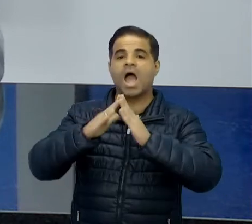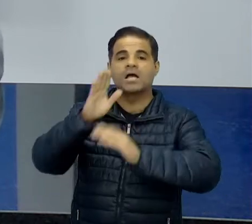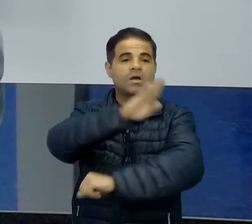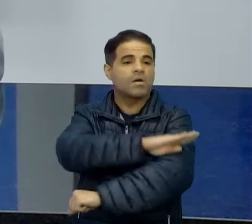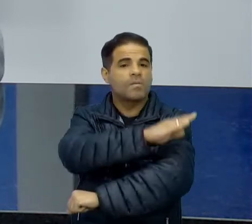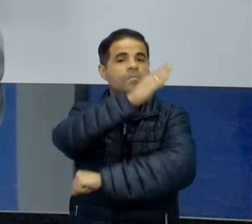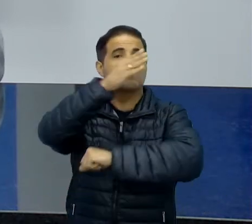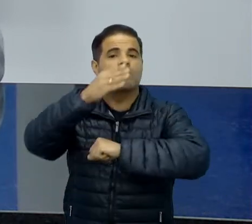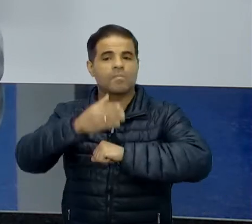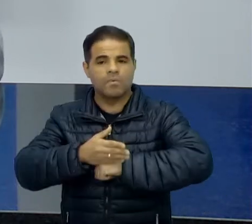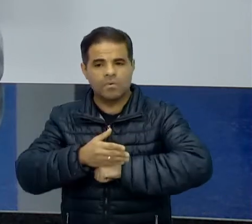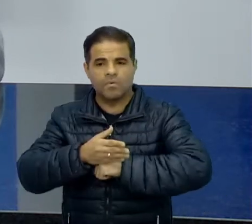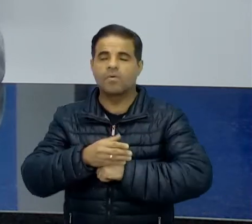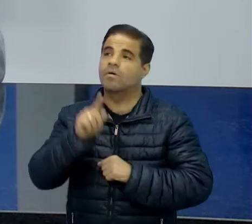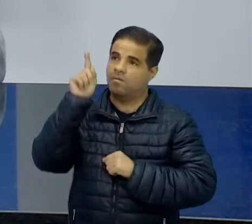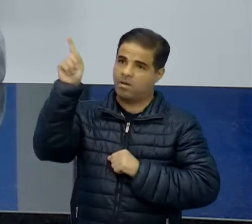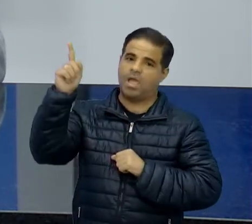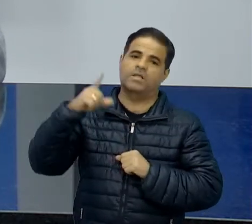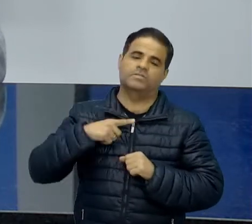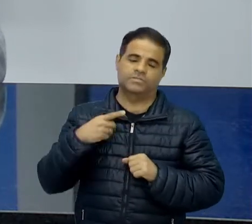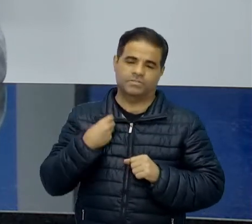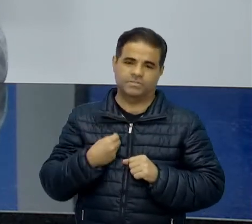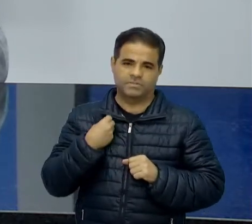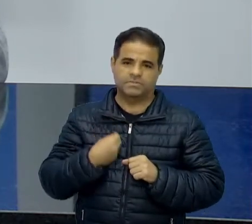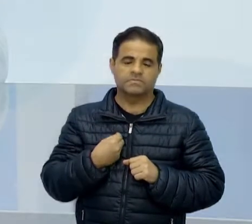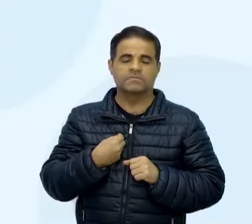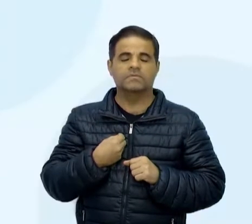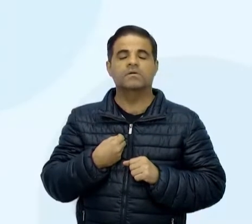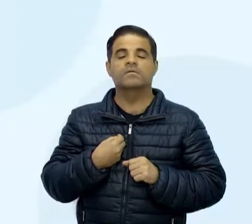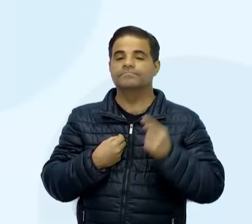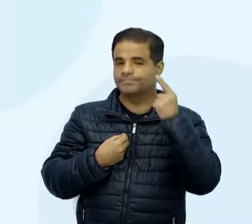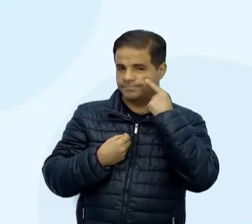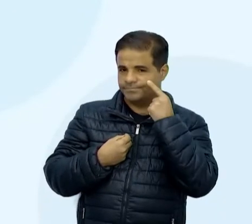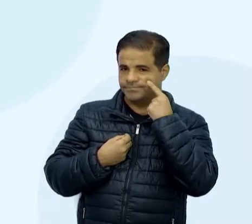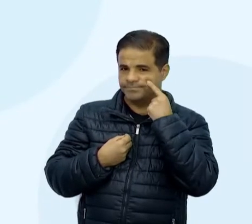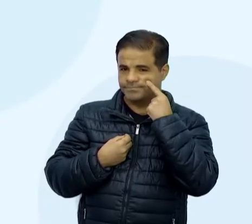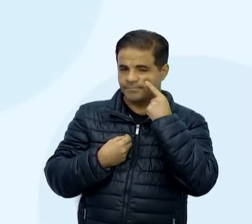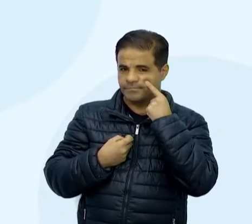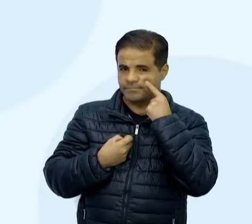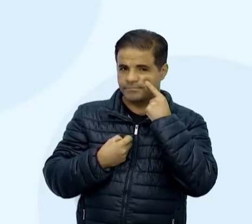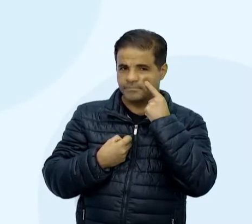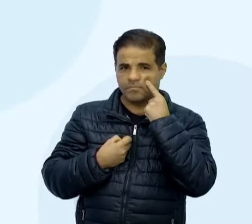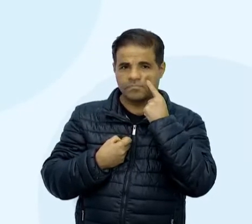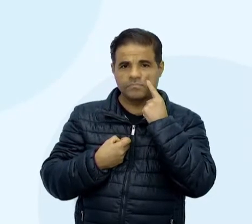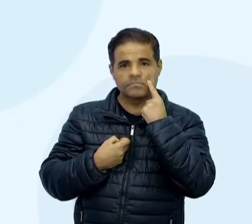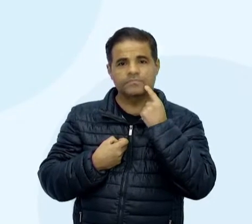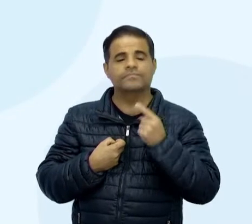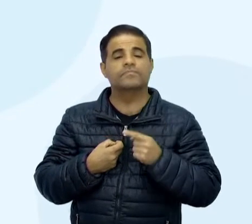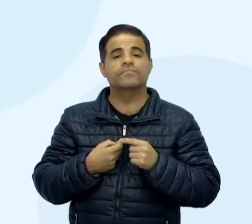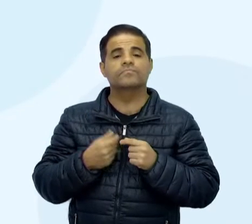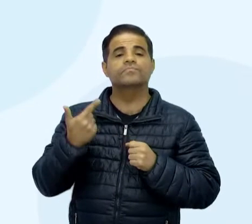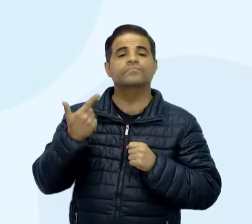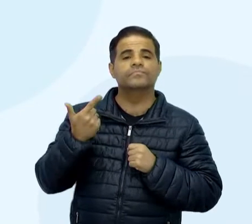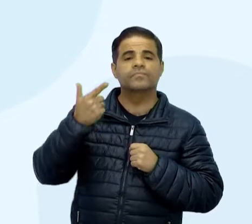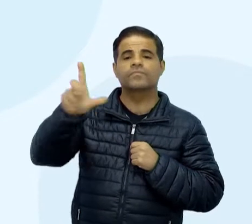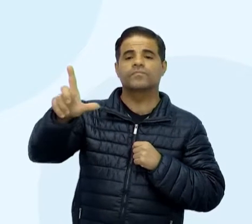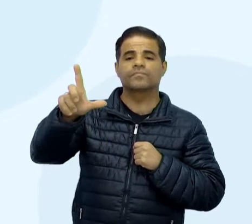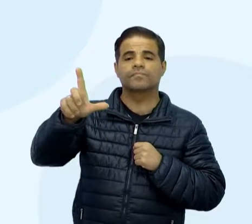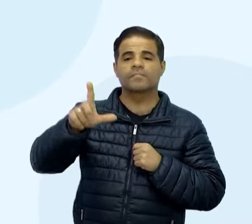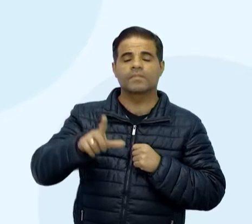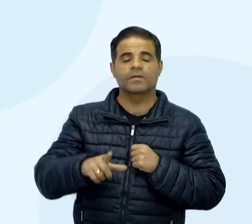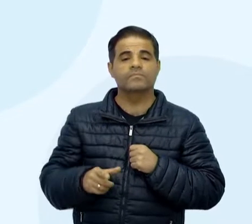da Providência. Beleza? Então, vamos lá para a nossa próxima imagem na tela.